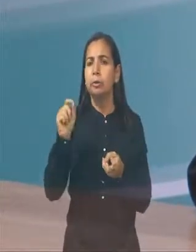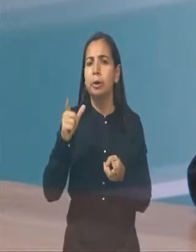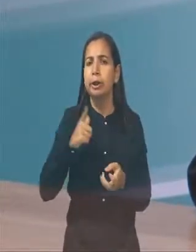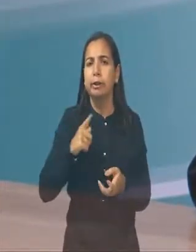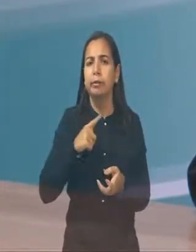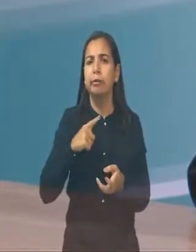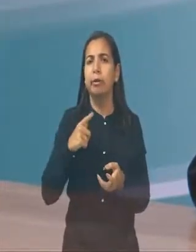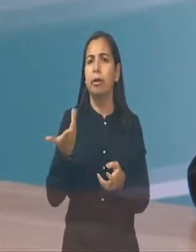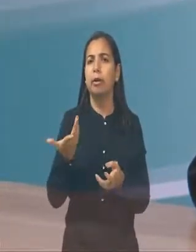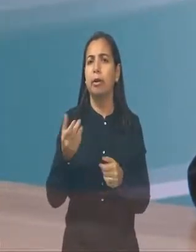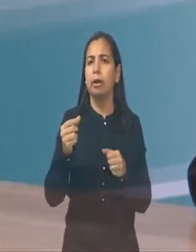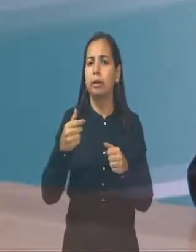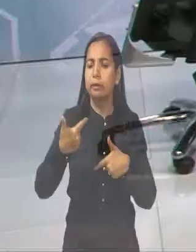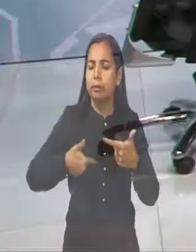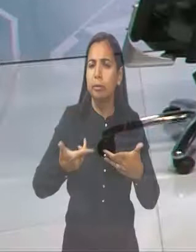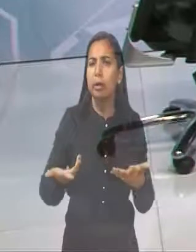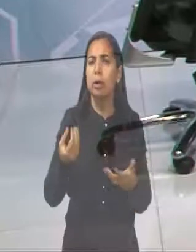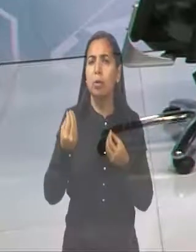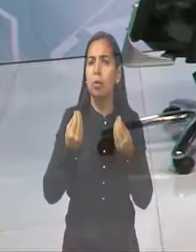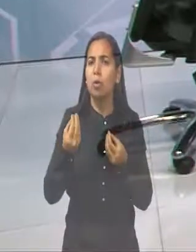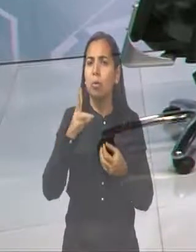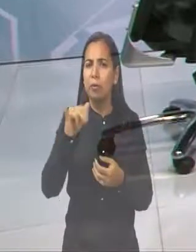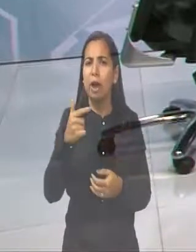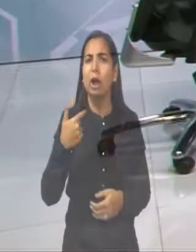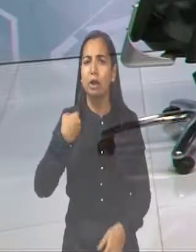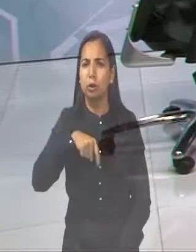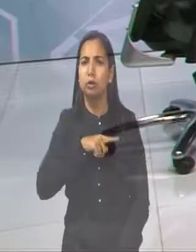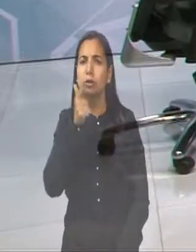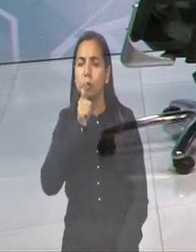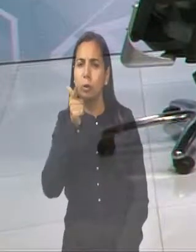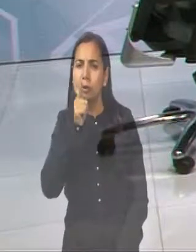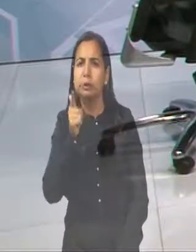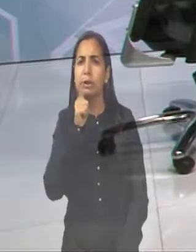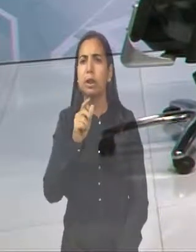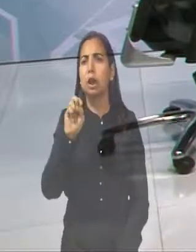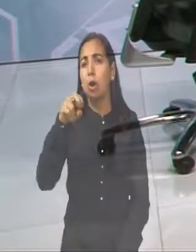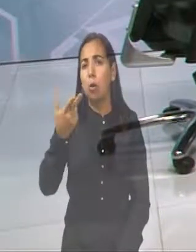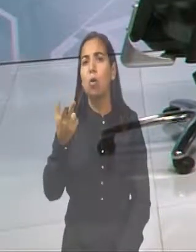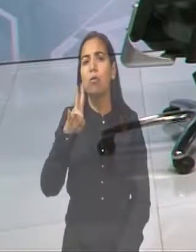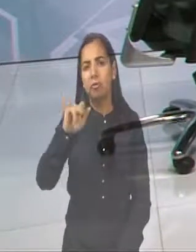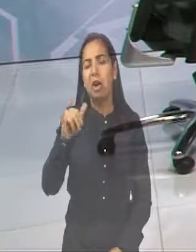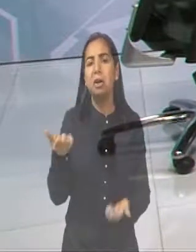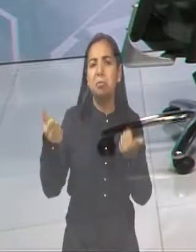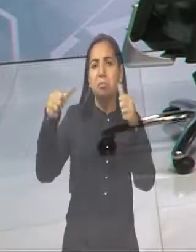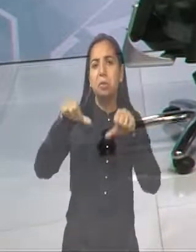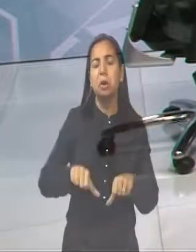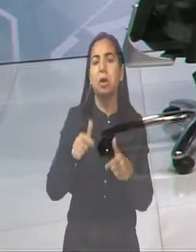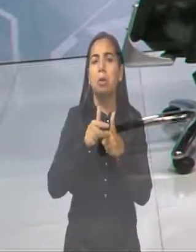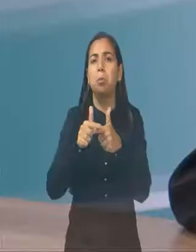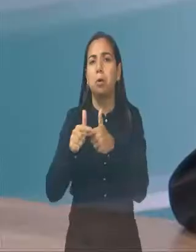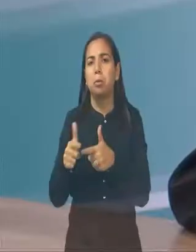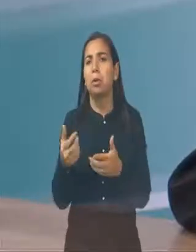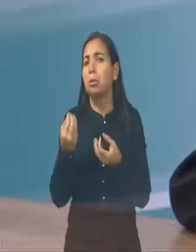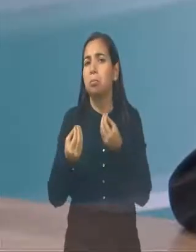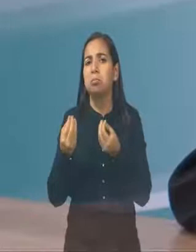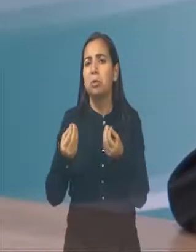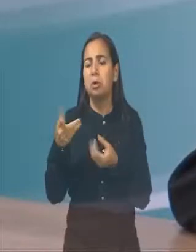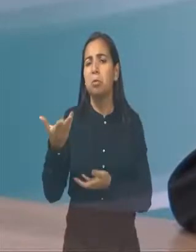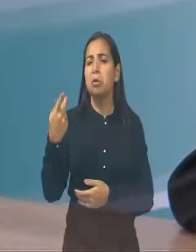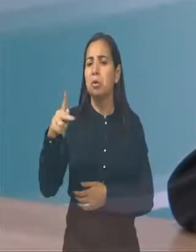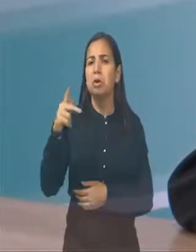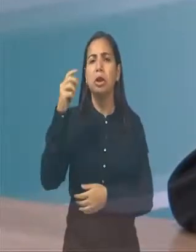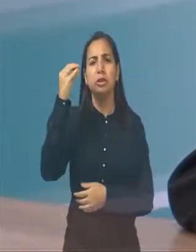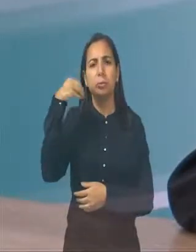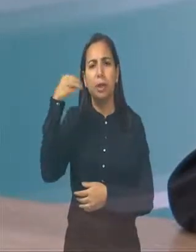vislumbrado, ele é positivo, ele é de superação desses problemas ou ele é de agravamento desses problemas? Qual é a sua expectativa como um homem experiente,